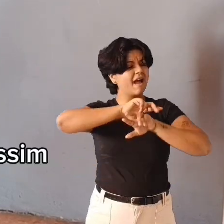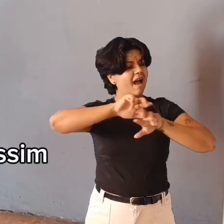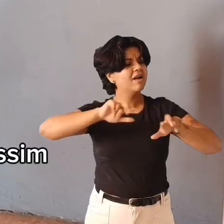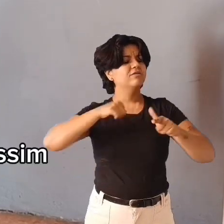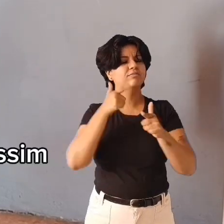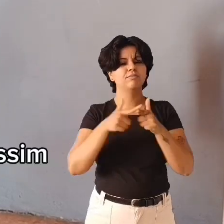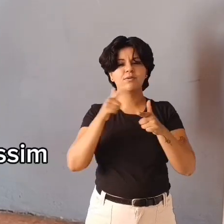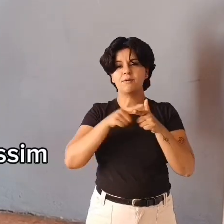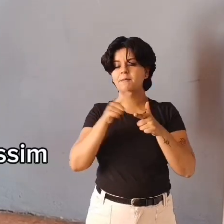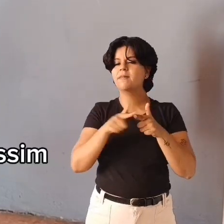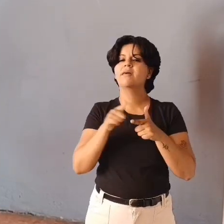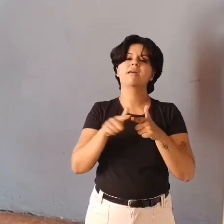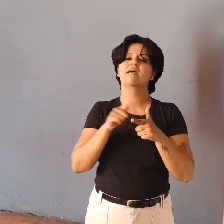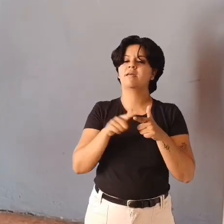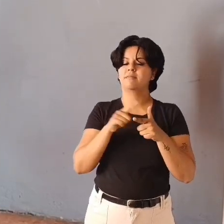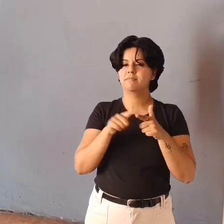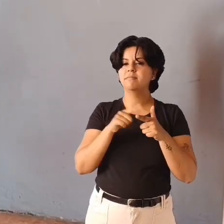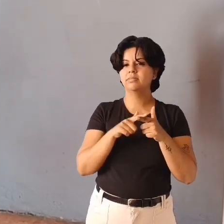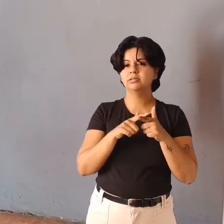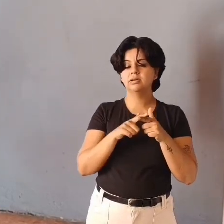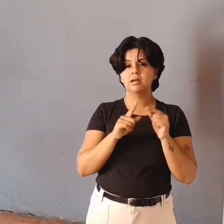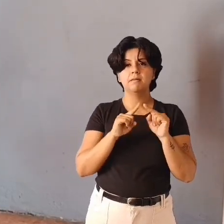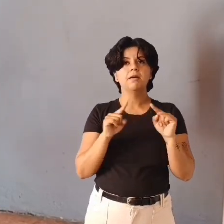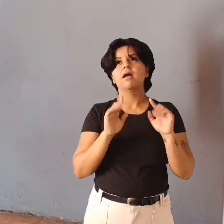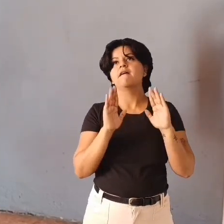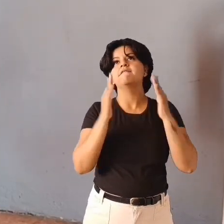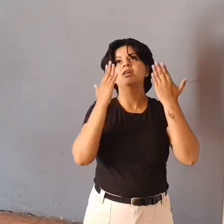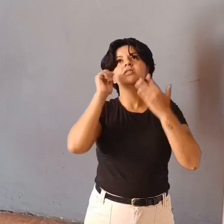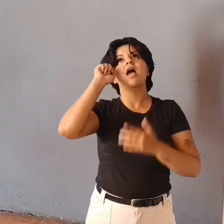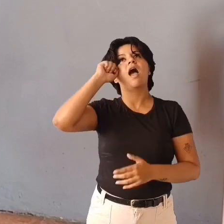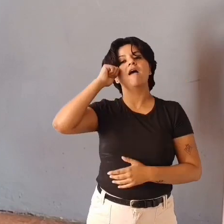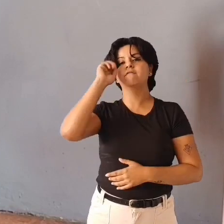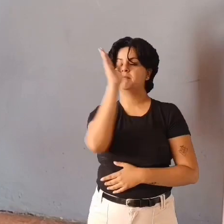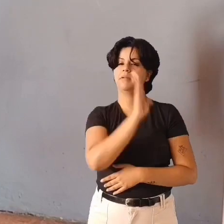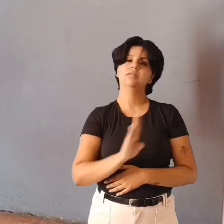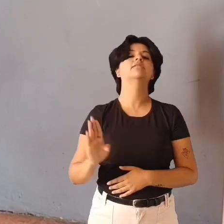temos todas essas barreiras assim quando se fala na festa